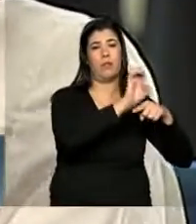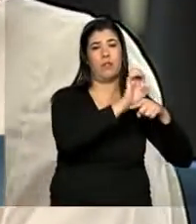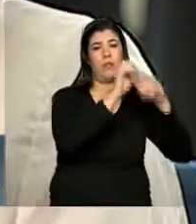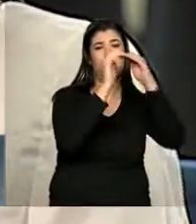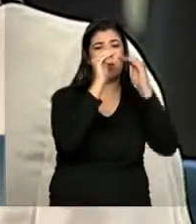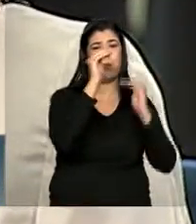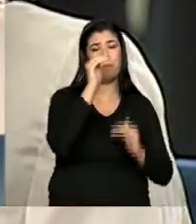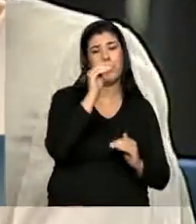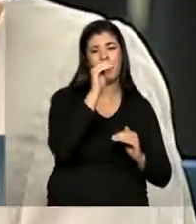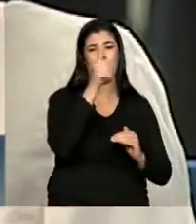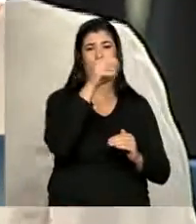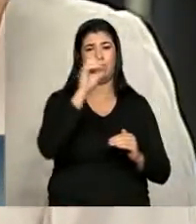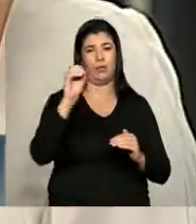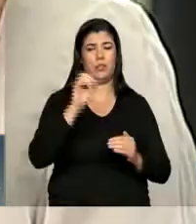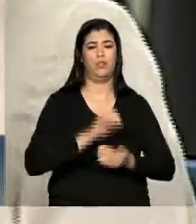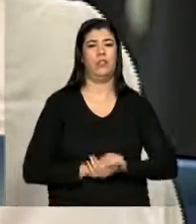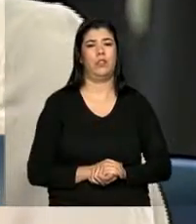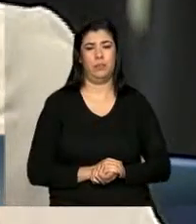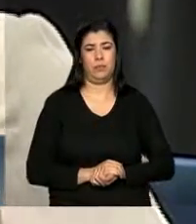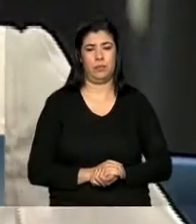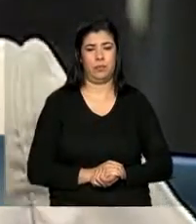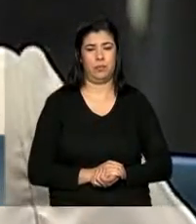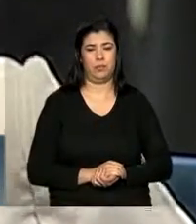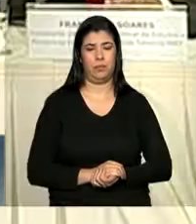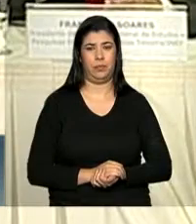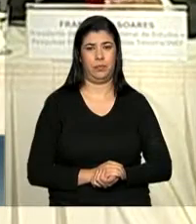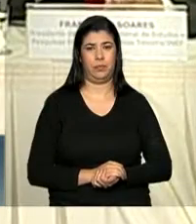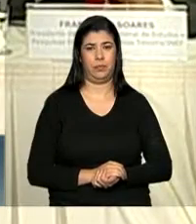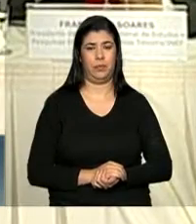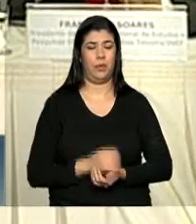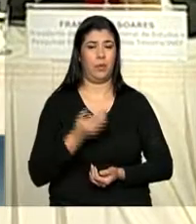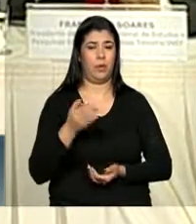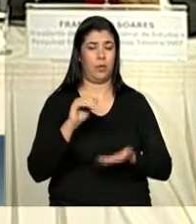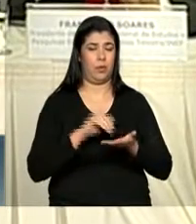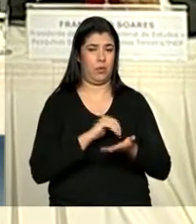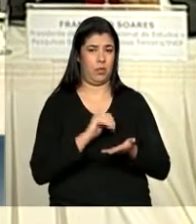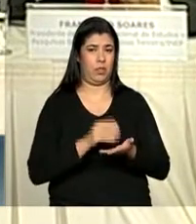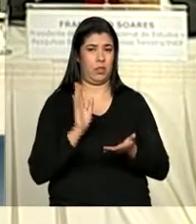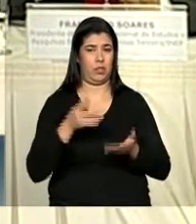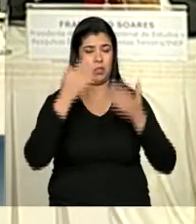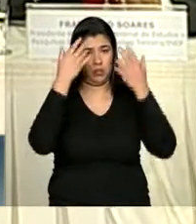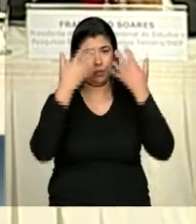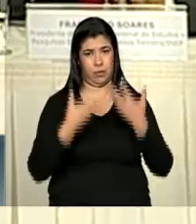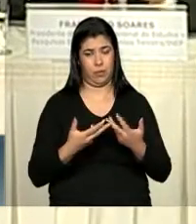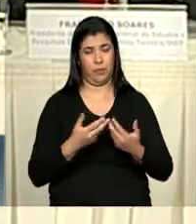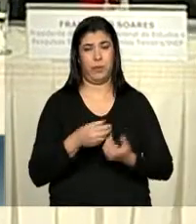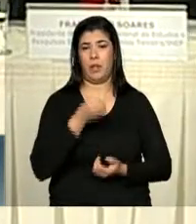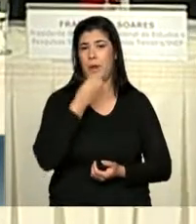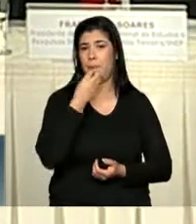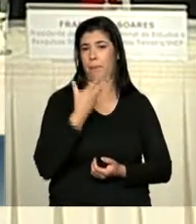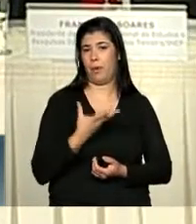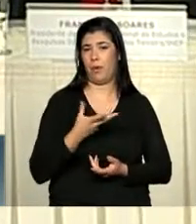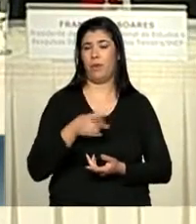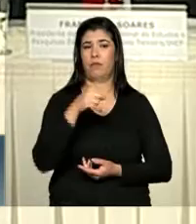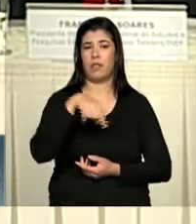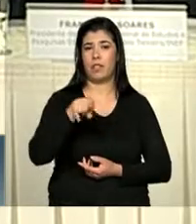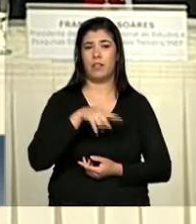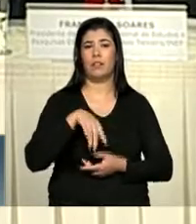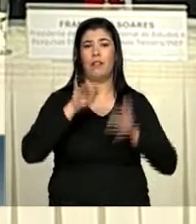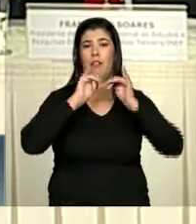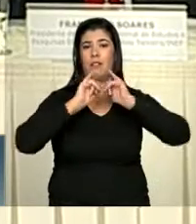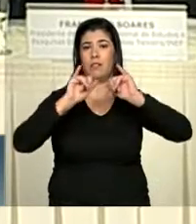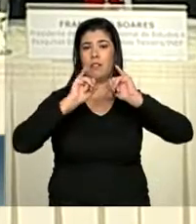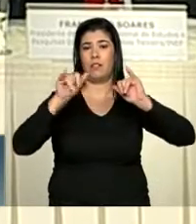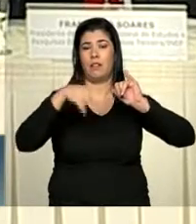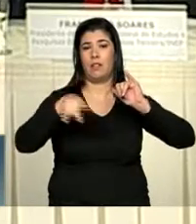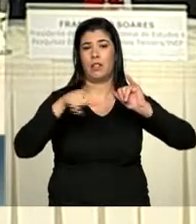lá, 118. Tá, tá certo. É nesse claro. Sentido. Mas o que o secretário comentou, é muito bom a divulgação de todos os dados para que